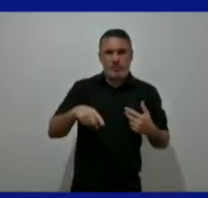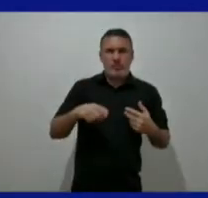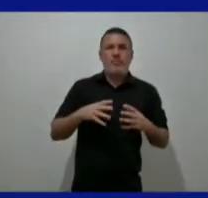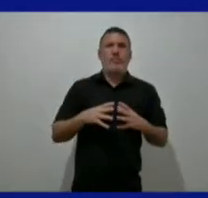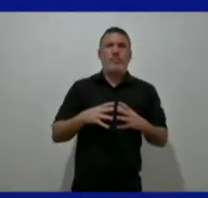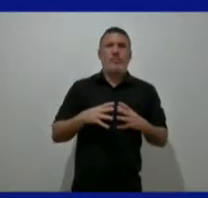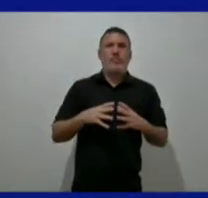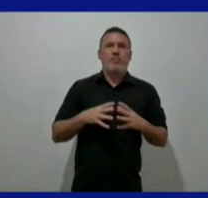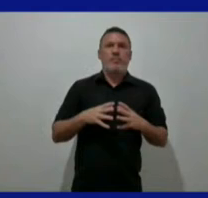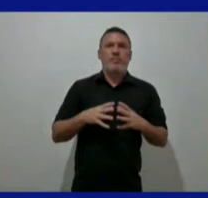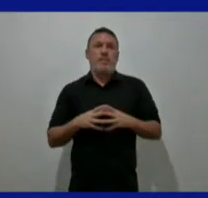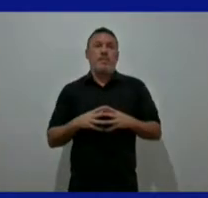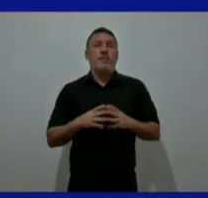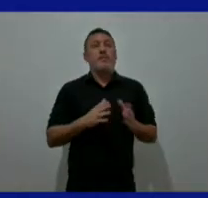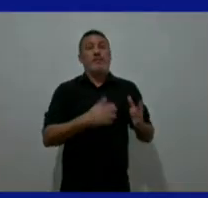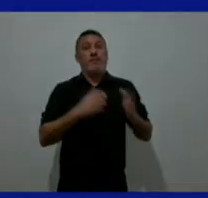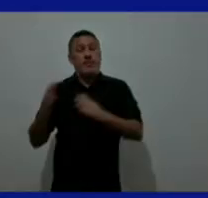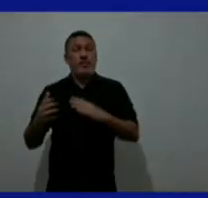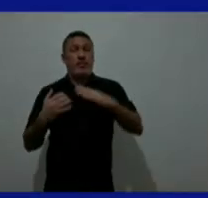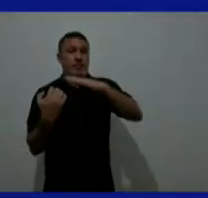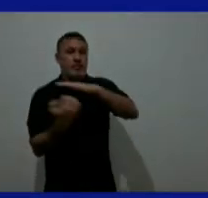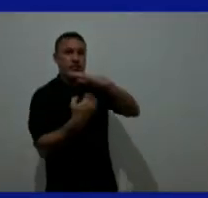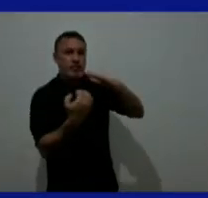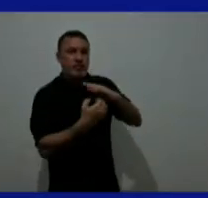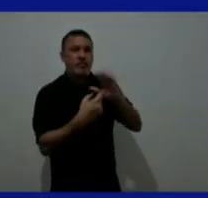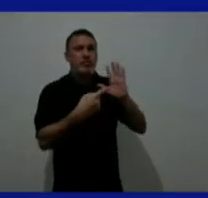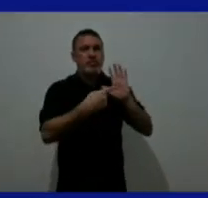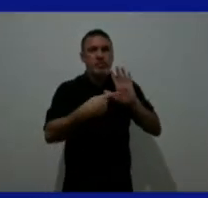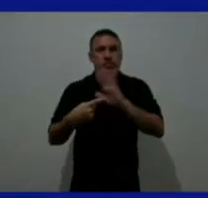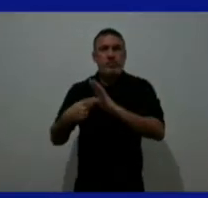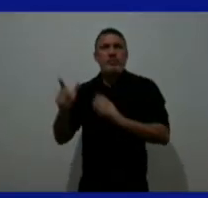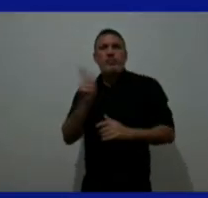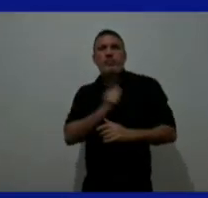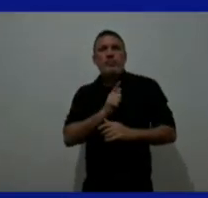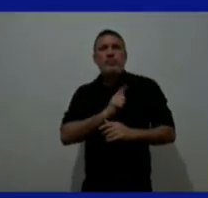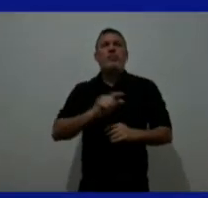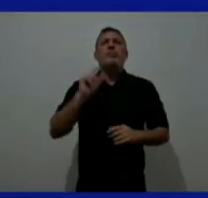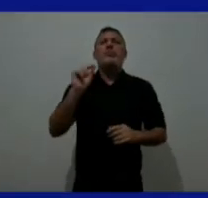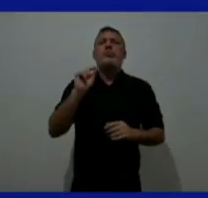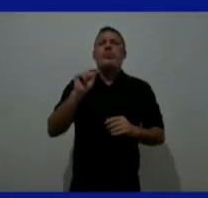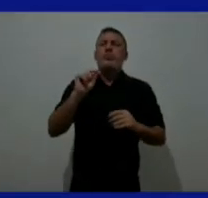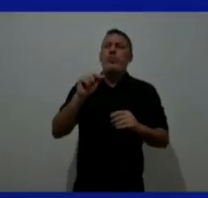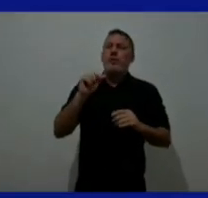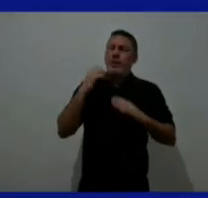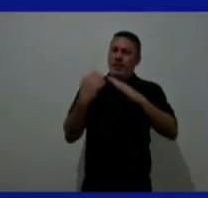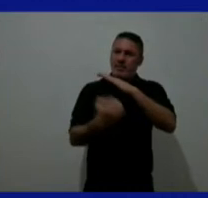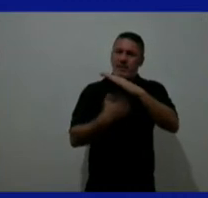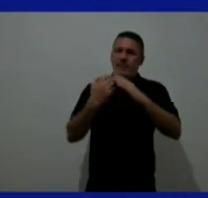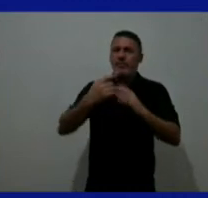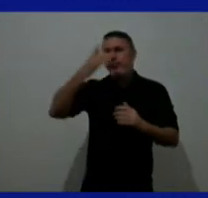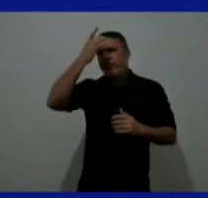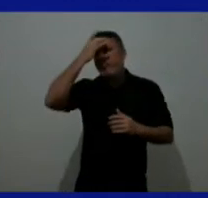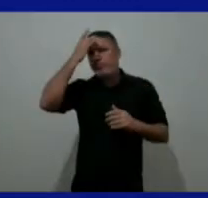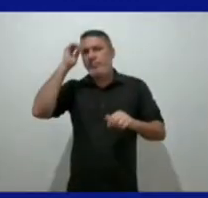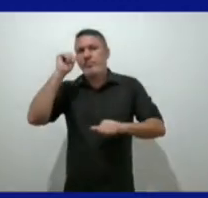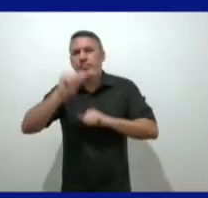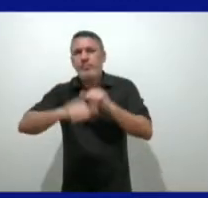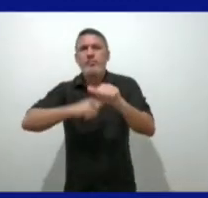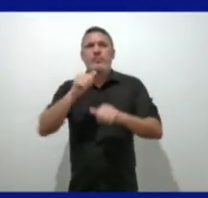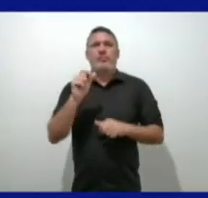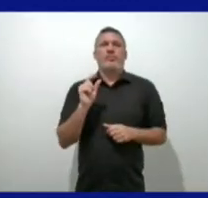Então, para as empresas se viram, de repente, num novo mundo que lhes era completamente